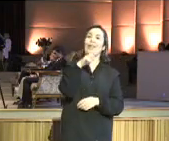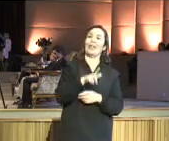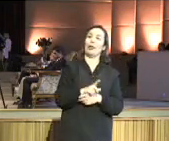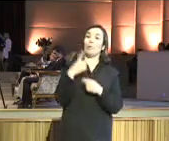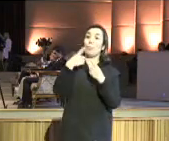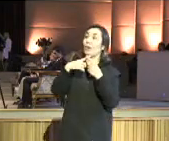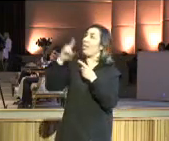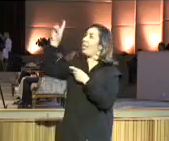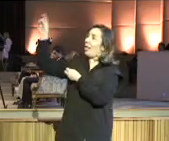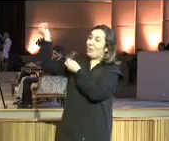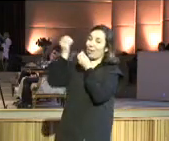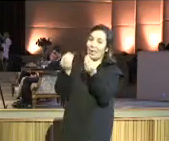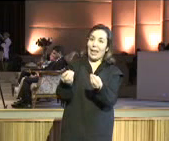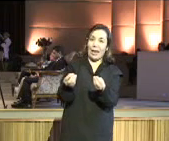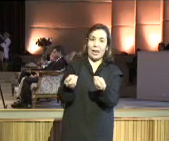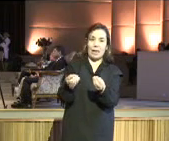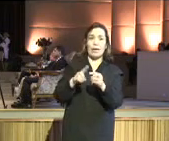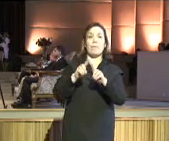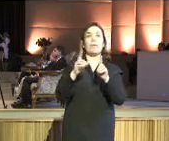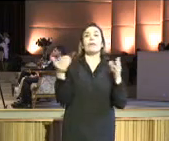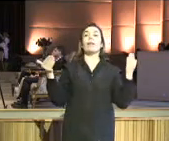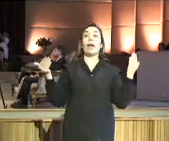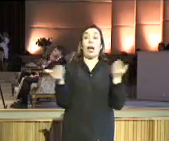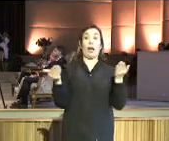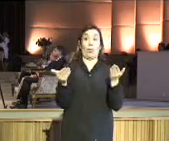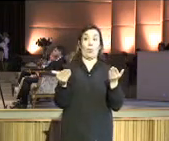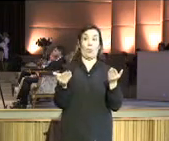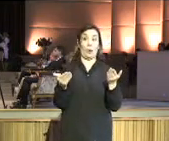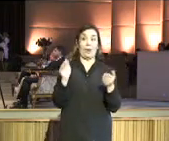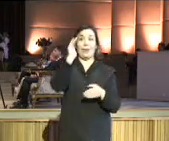que tudo nessa vida passa.